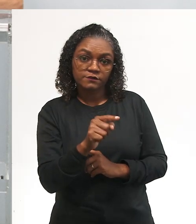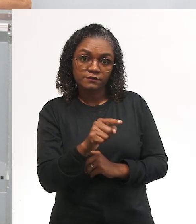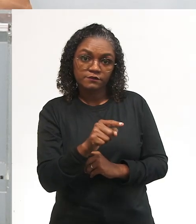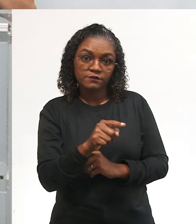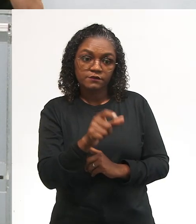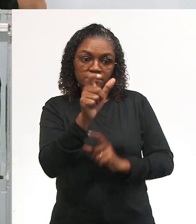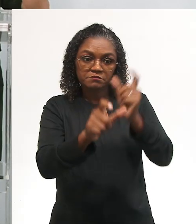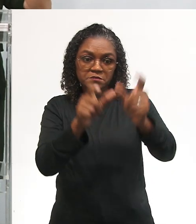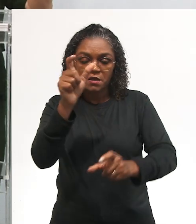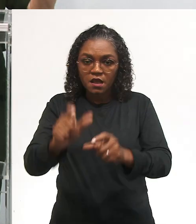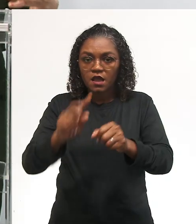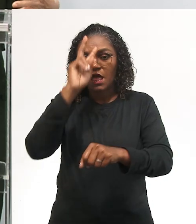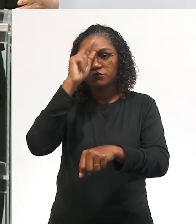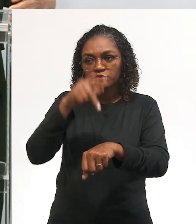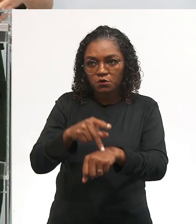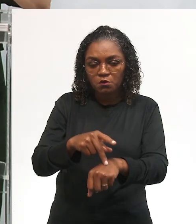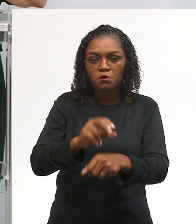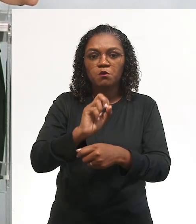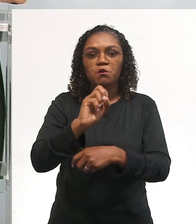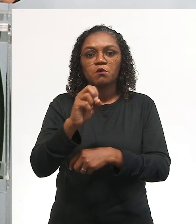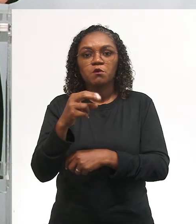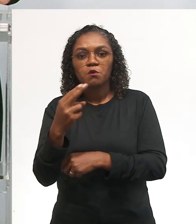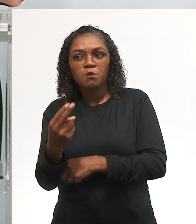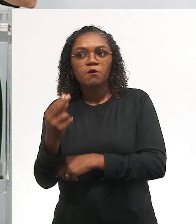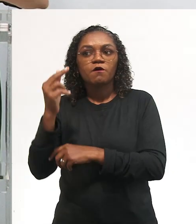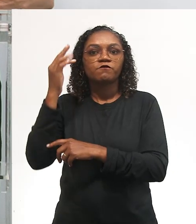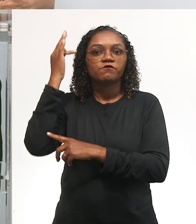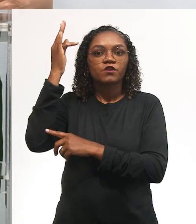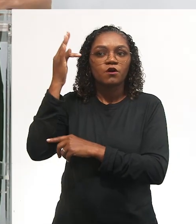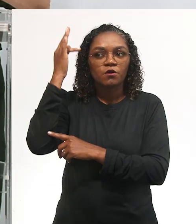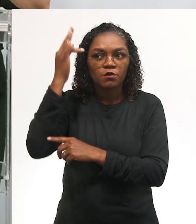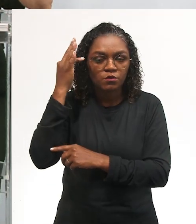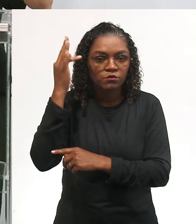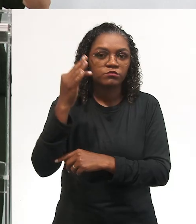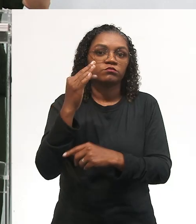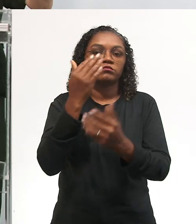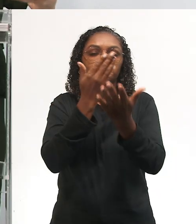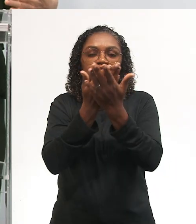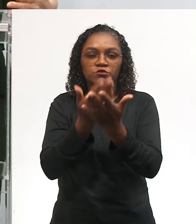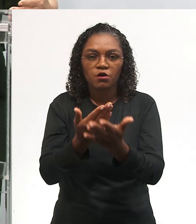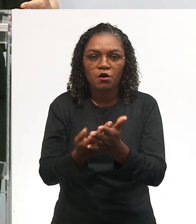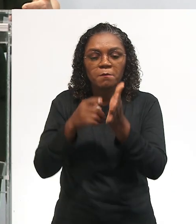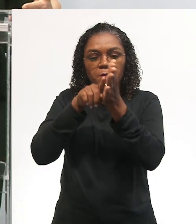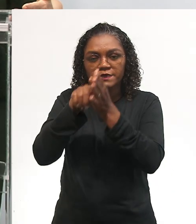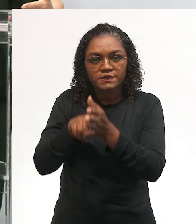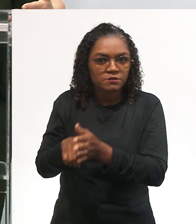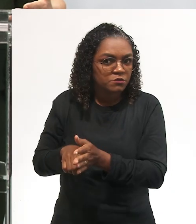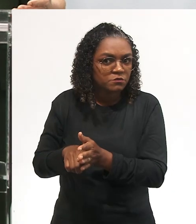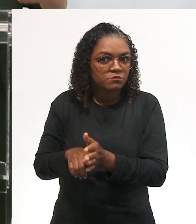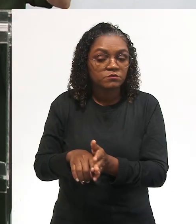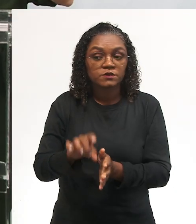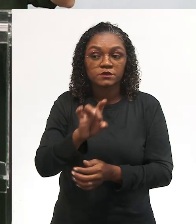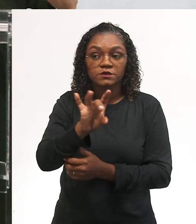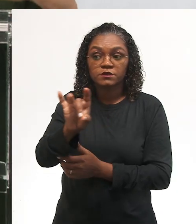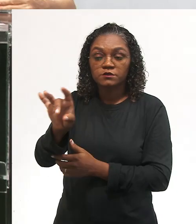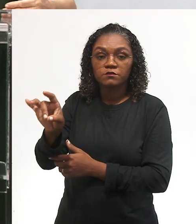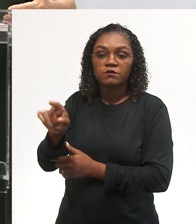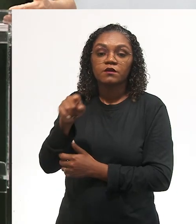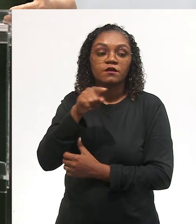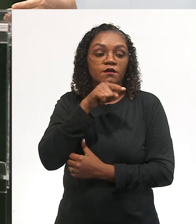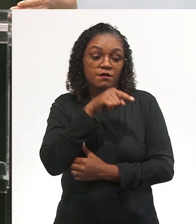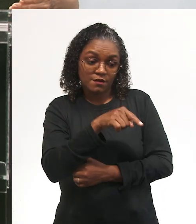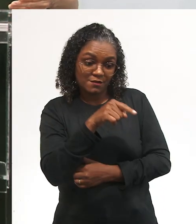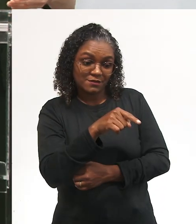sociedade, pelos diferentes autores, pelos diferentes filósofos, diferentes estudiosos, que ele precisa